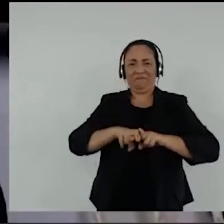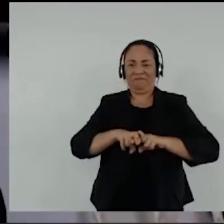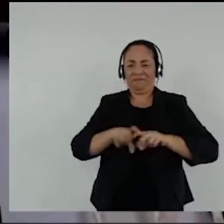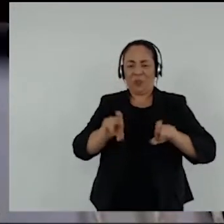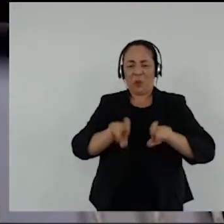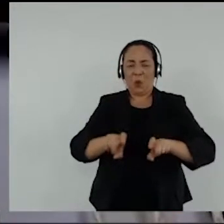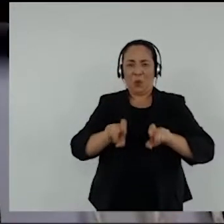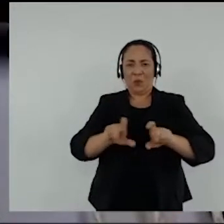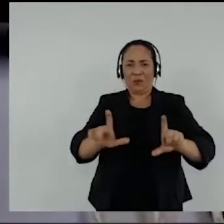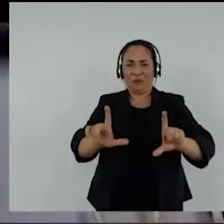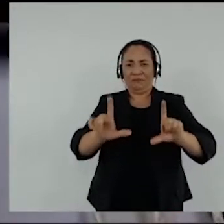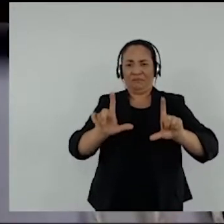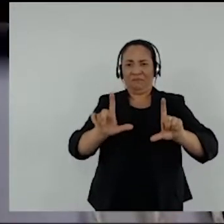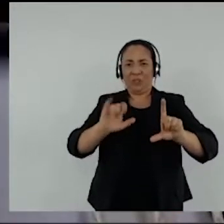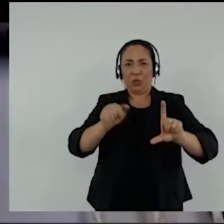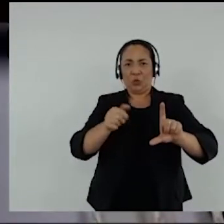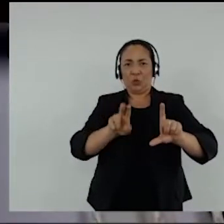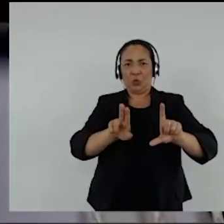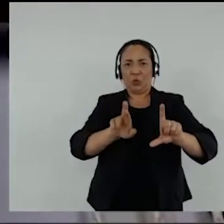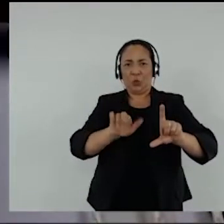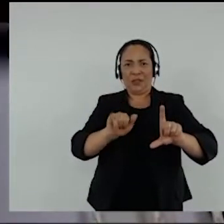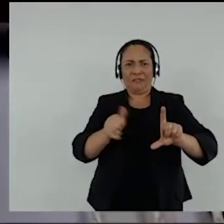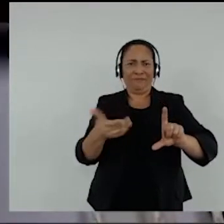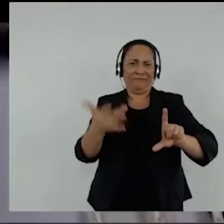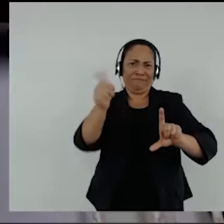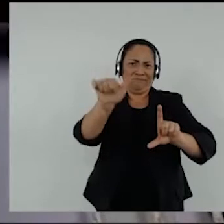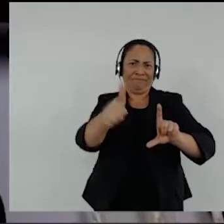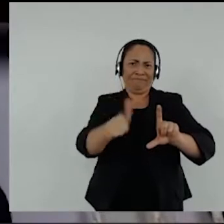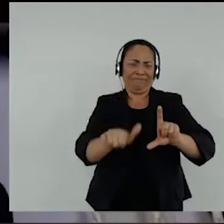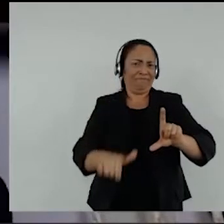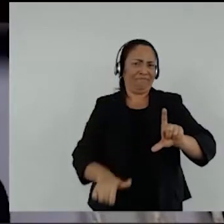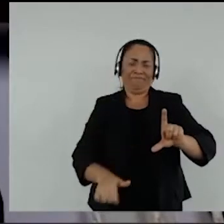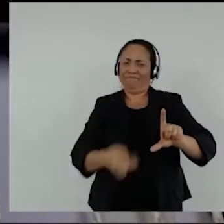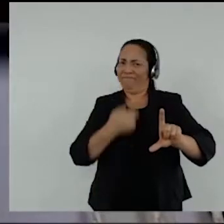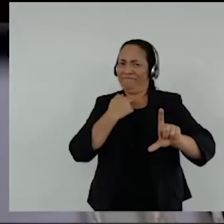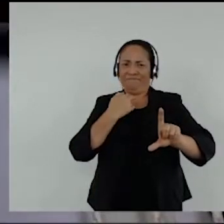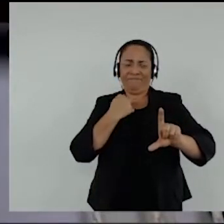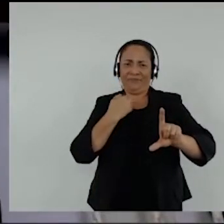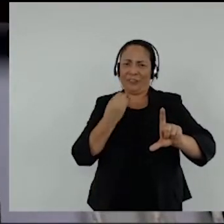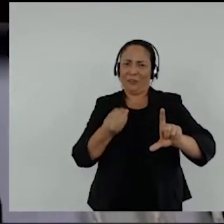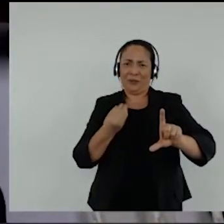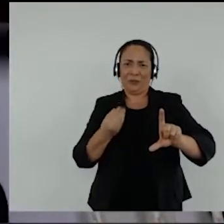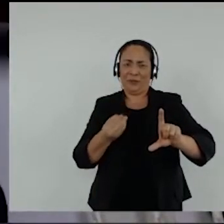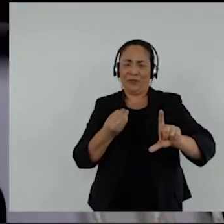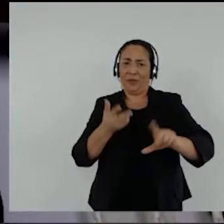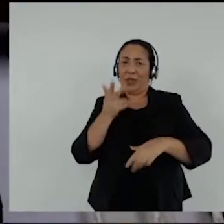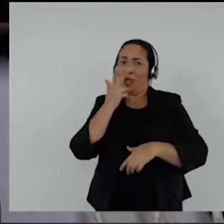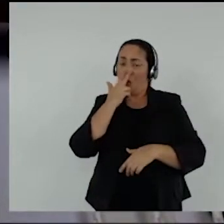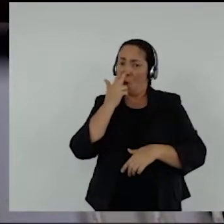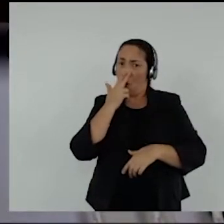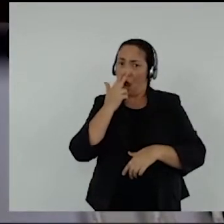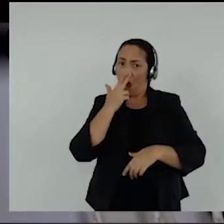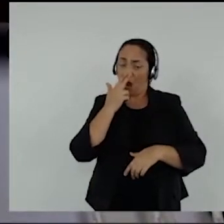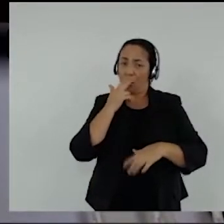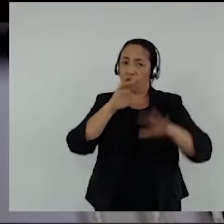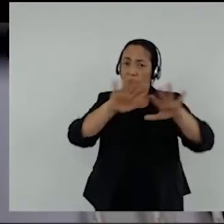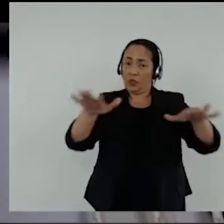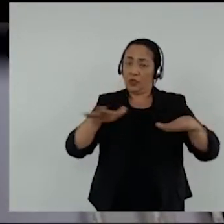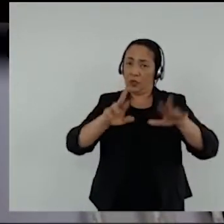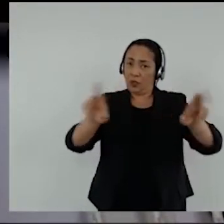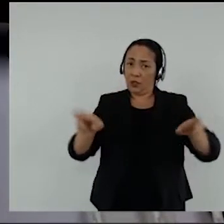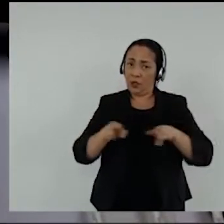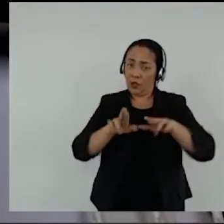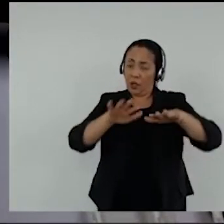há como se produzir isso assim. Está ganhando força a proposta do júri semi-virtual, né, do